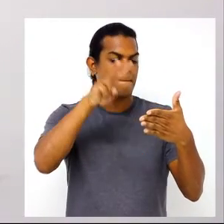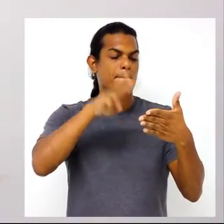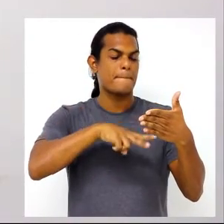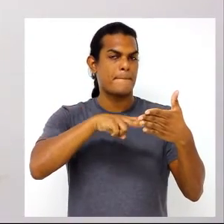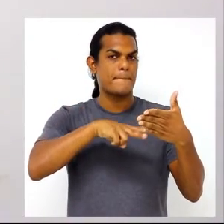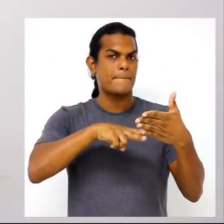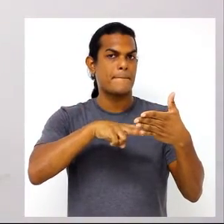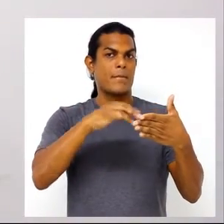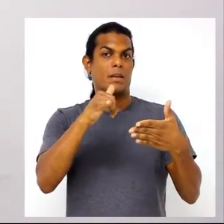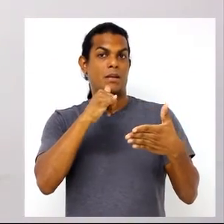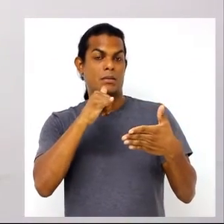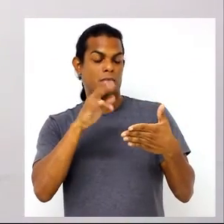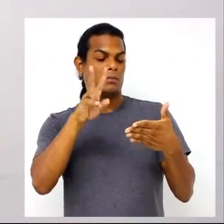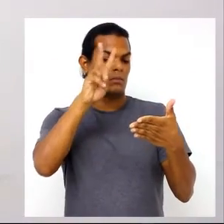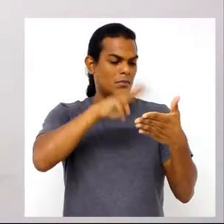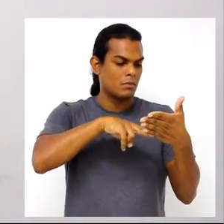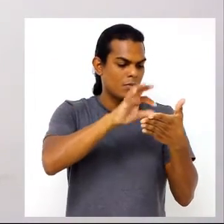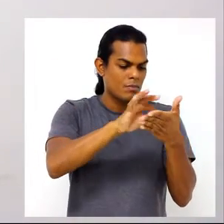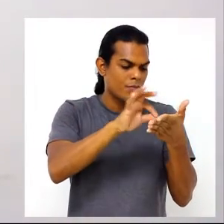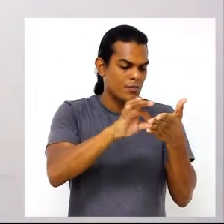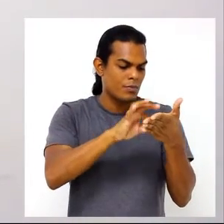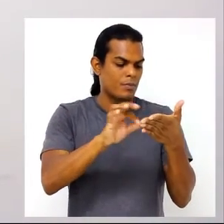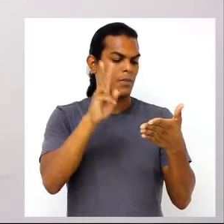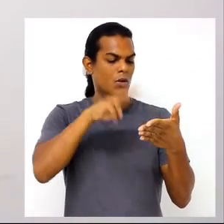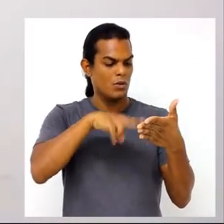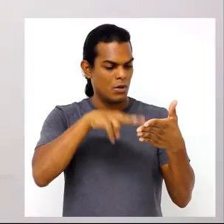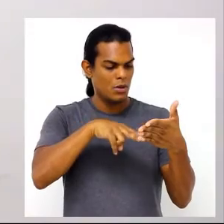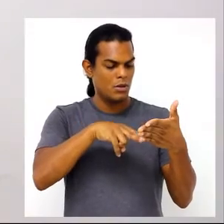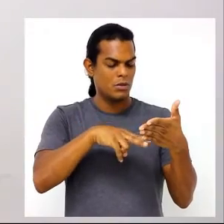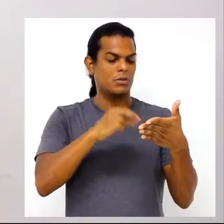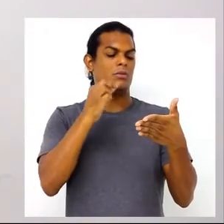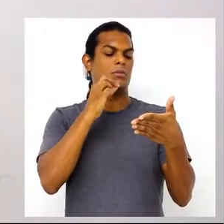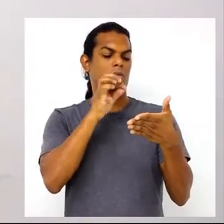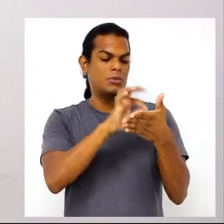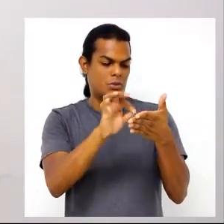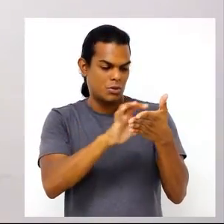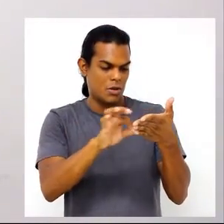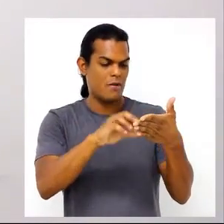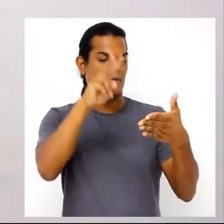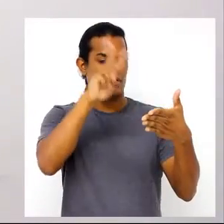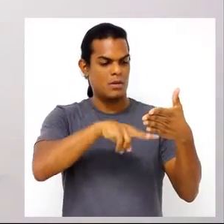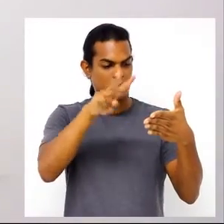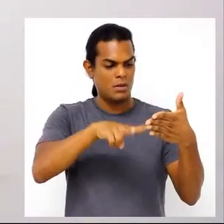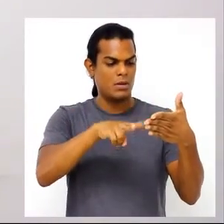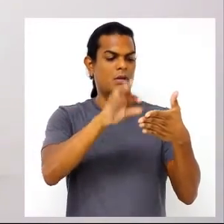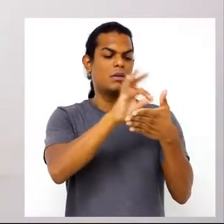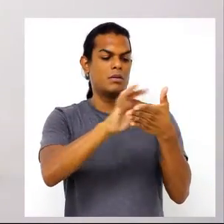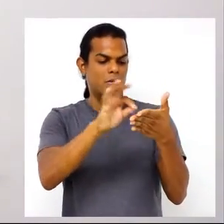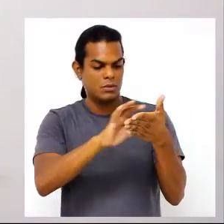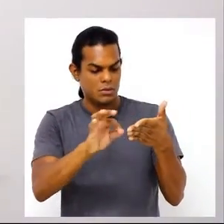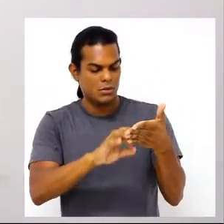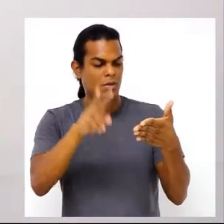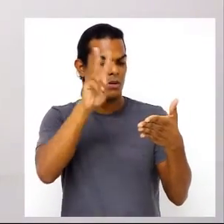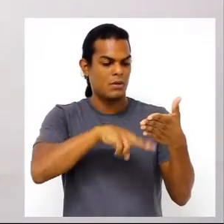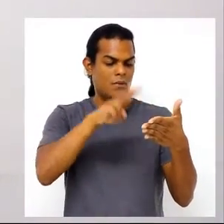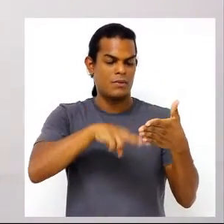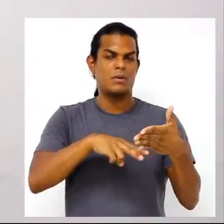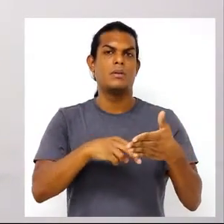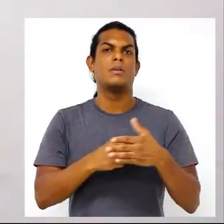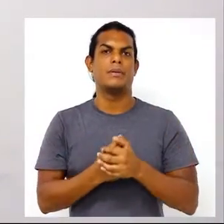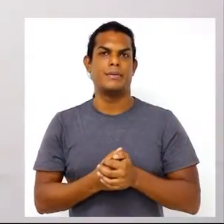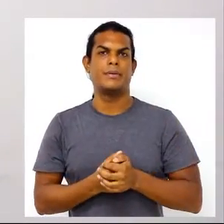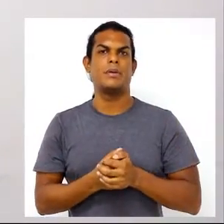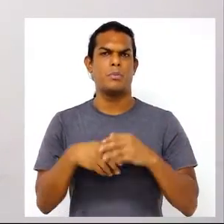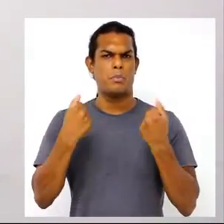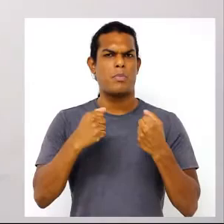Eu escrevo um texto, eu leio esse texto. Se eu sou mais ou menos confiante, dou a alguém para ler